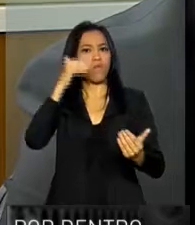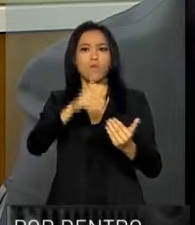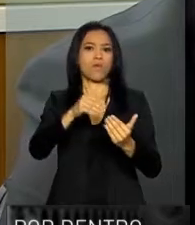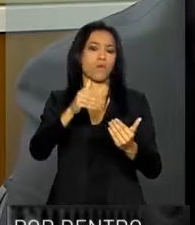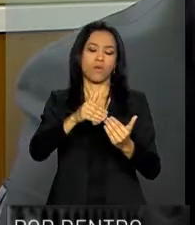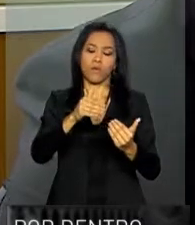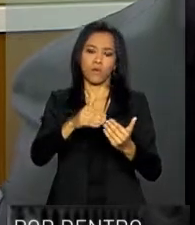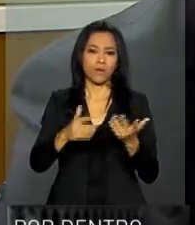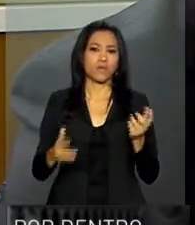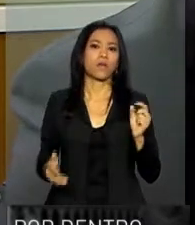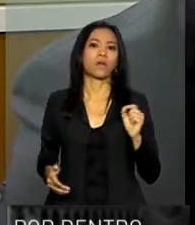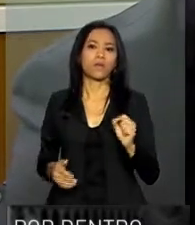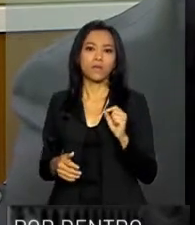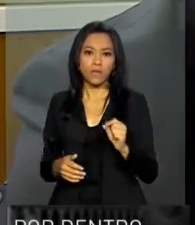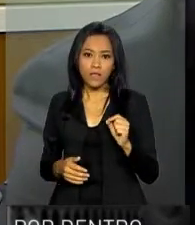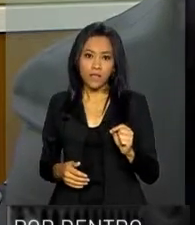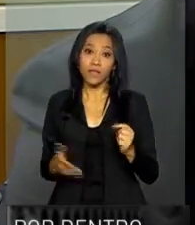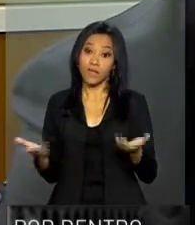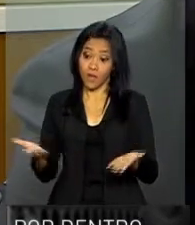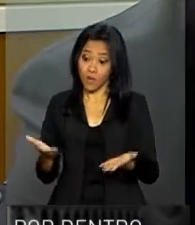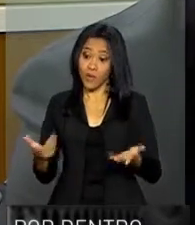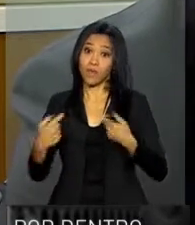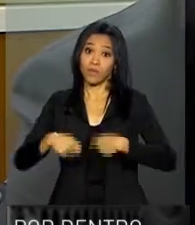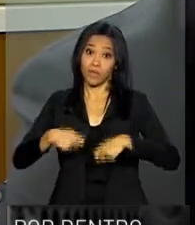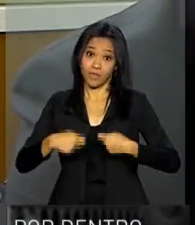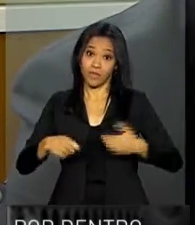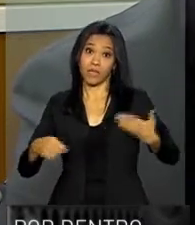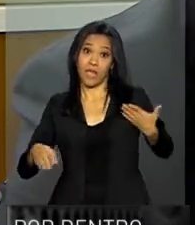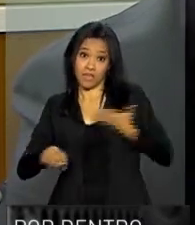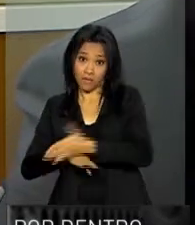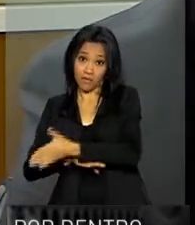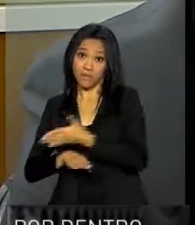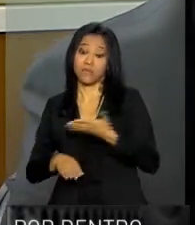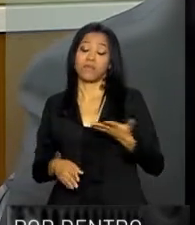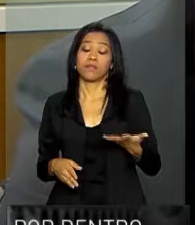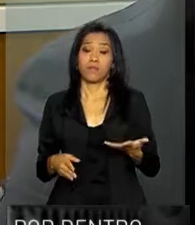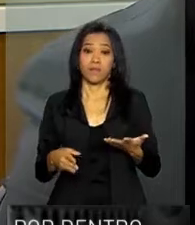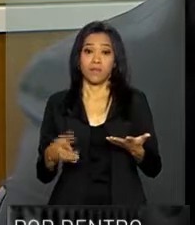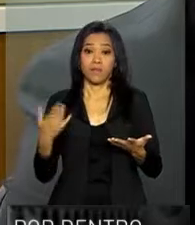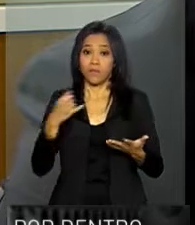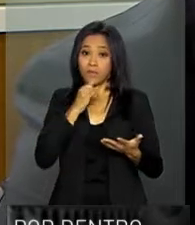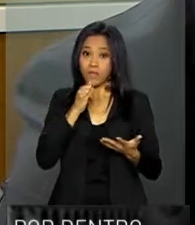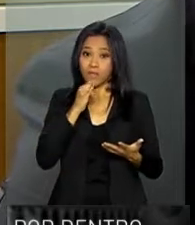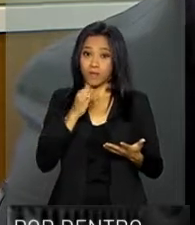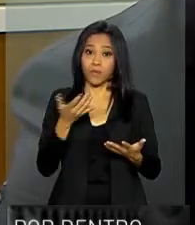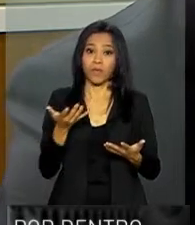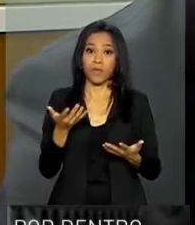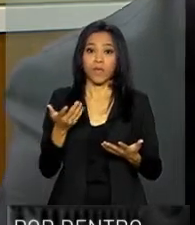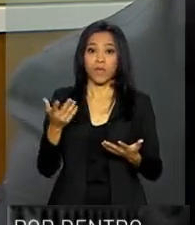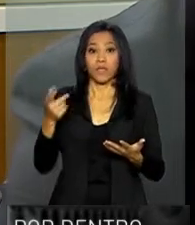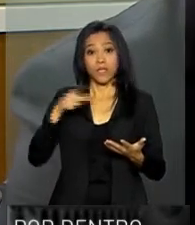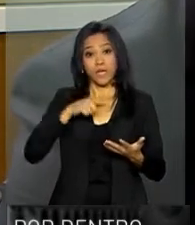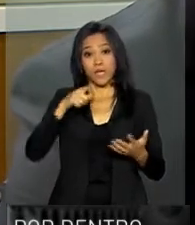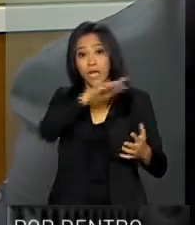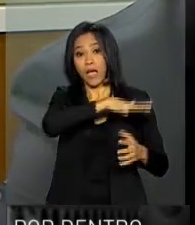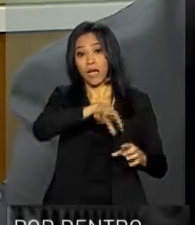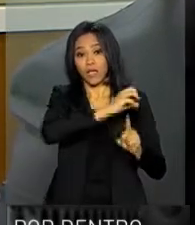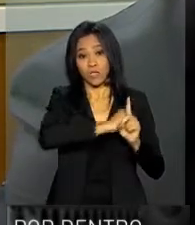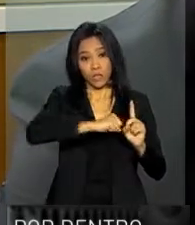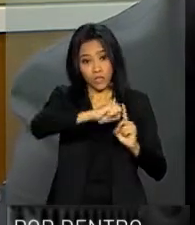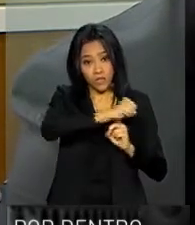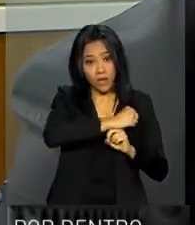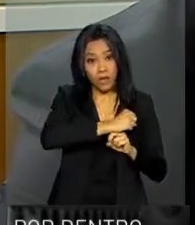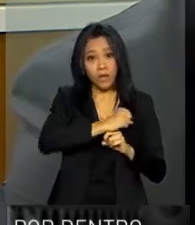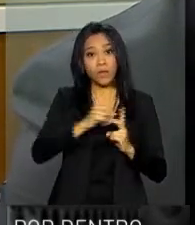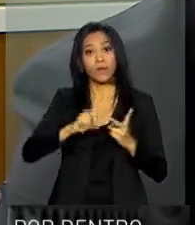que tornou-se necessário então a complexidade da abordagem social de um lado a abordagem e da